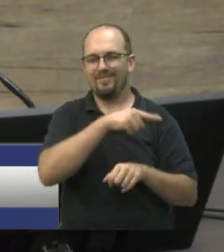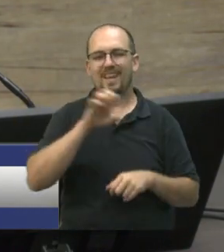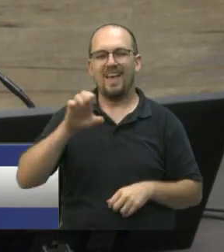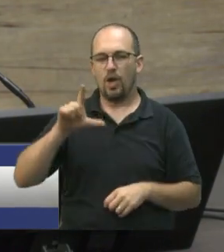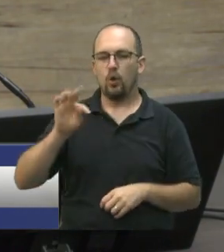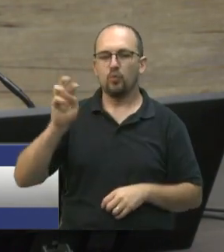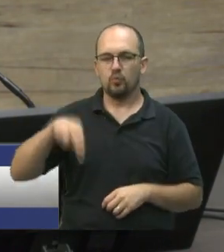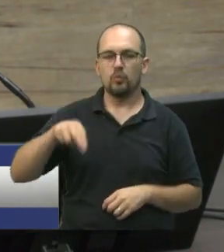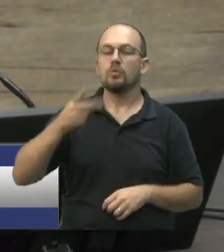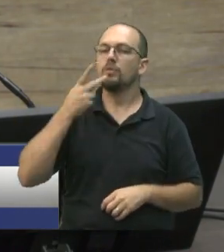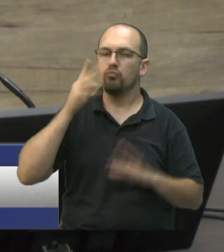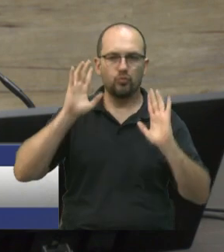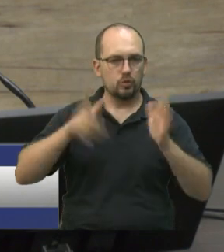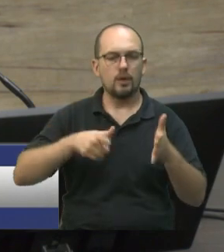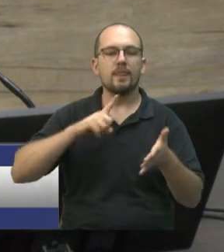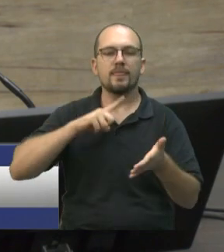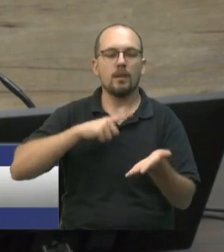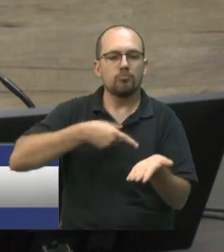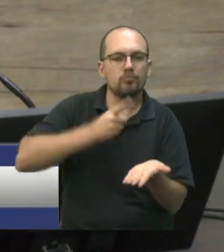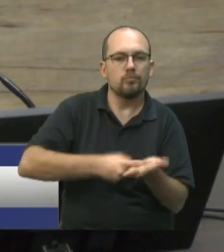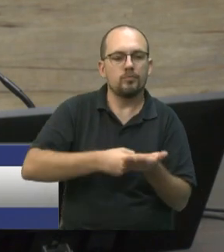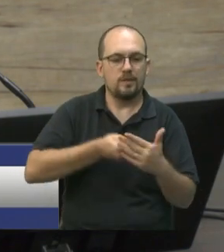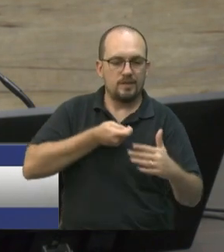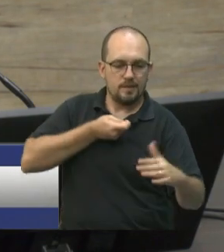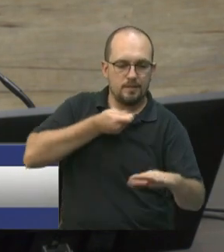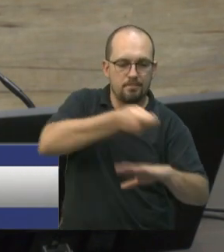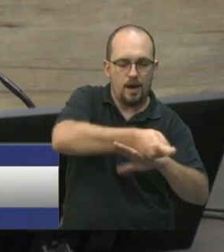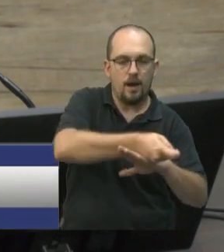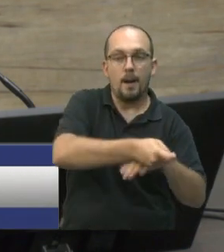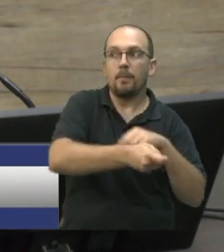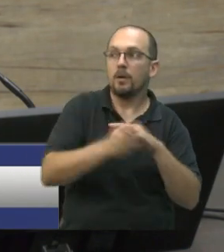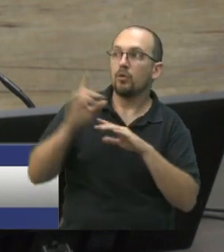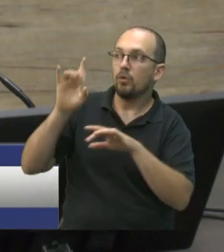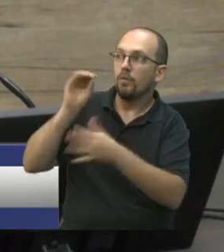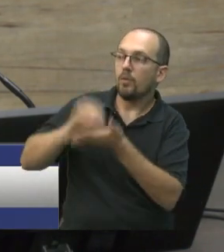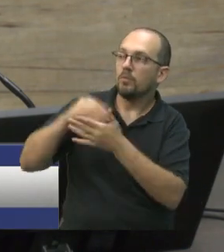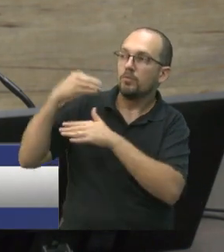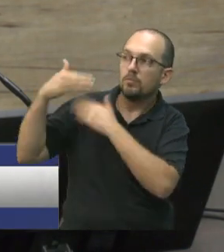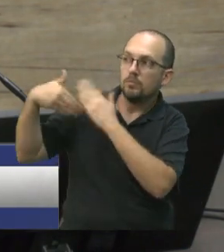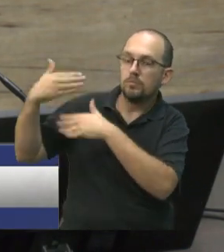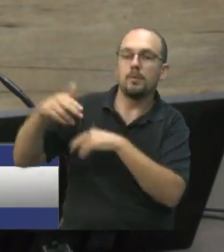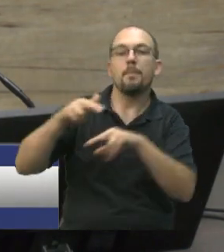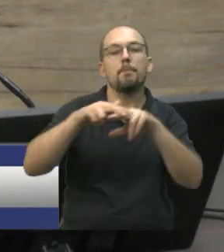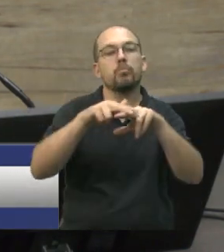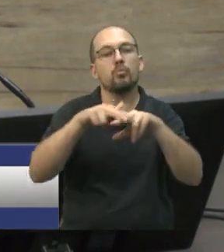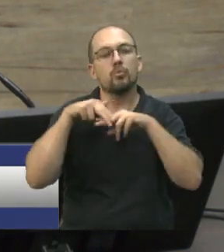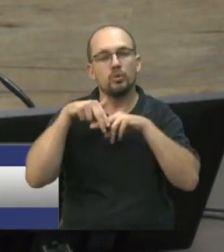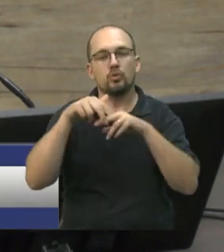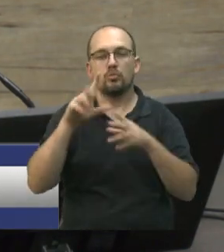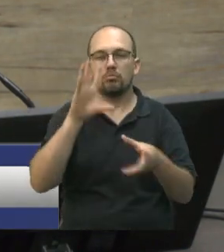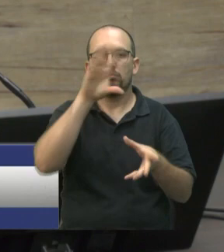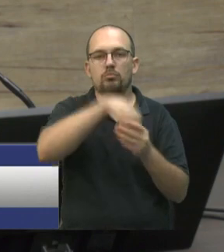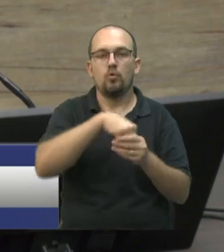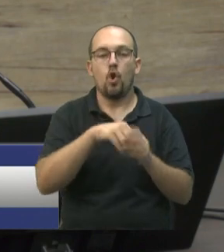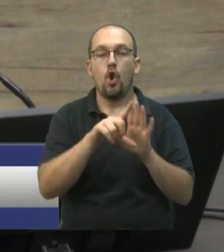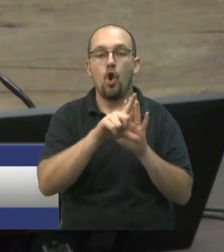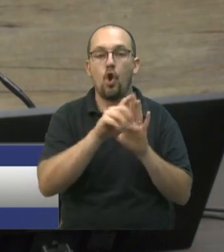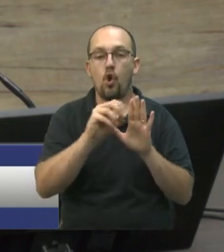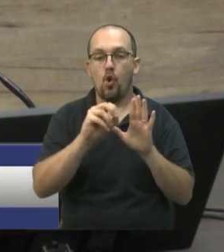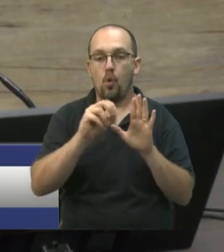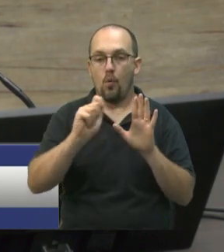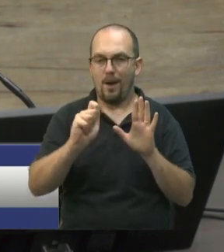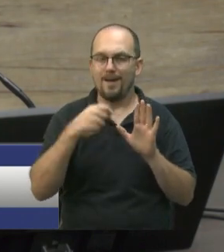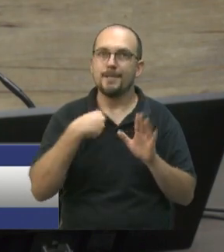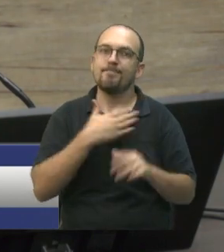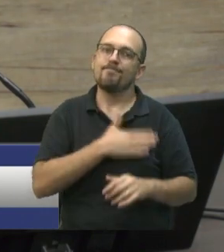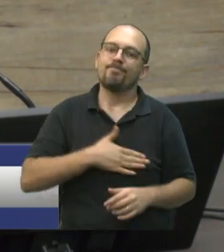do valor para ser pago, né, em relação a isso. Então, nós estamos multiplicando isso. Então, por isso que eles estão no LOA, para que a gente gostaria que já